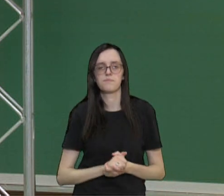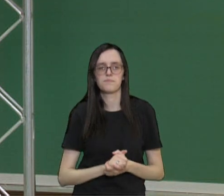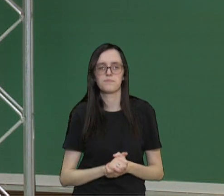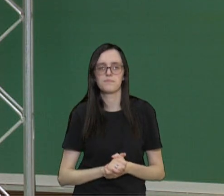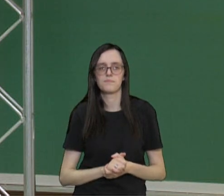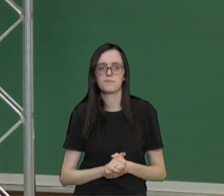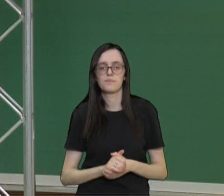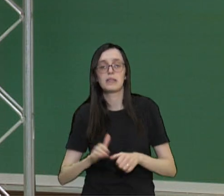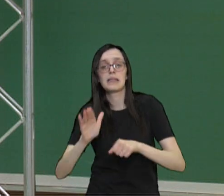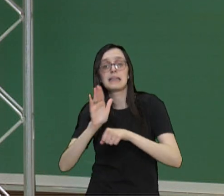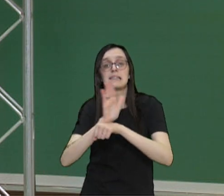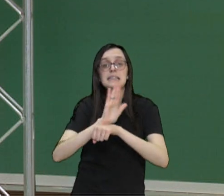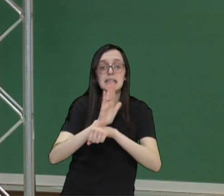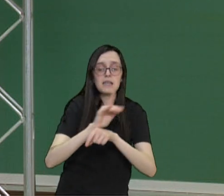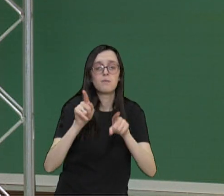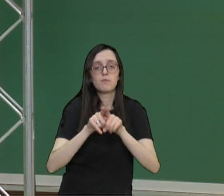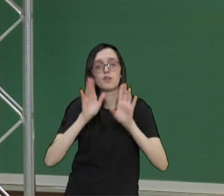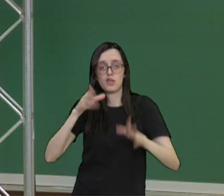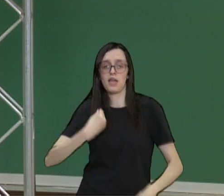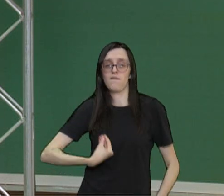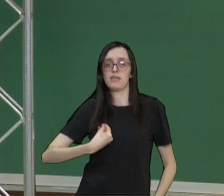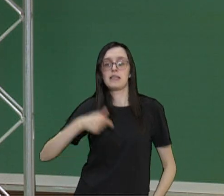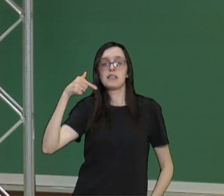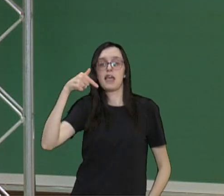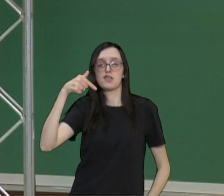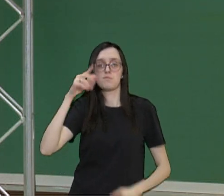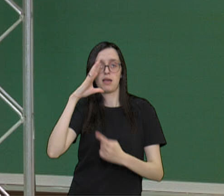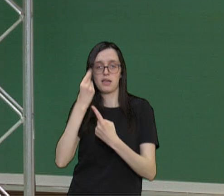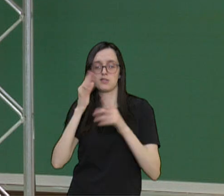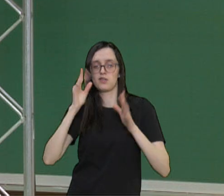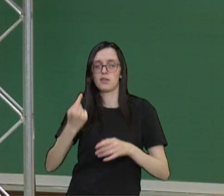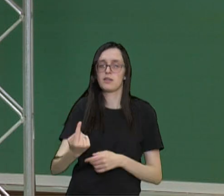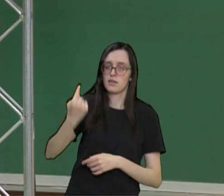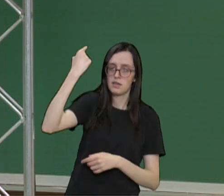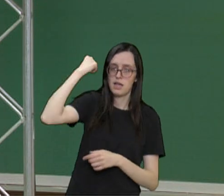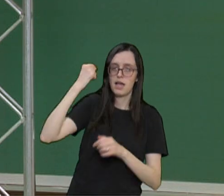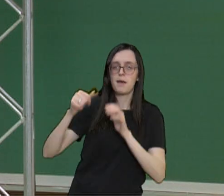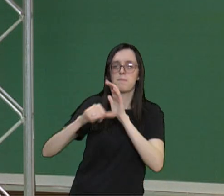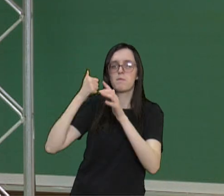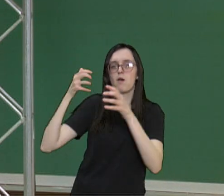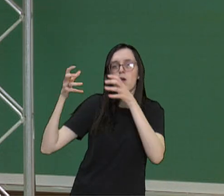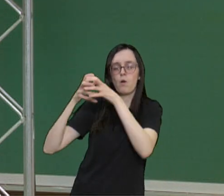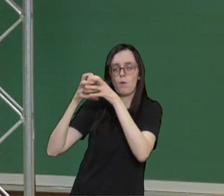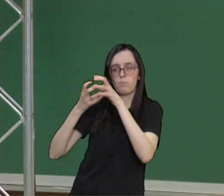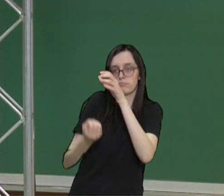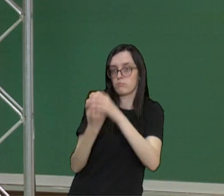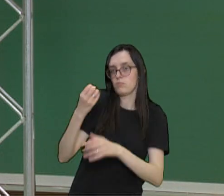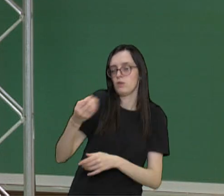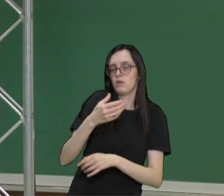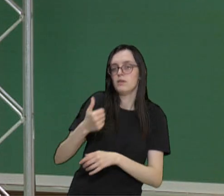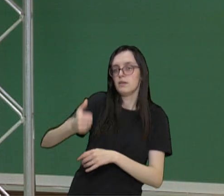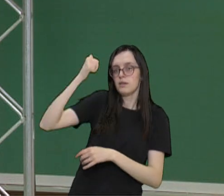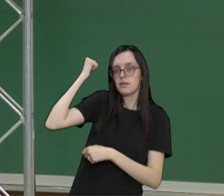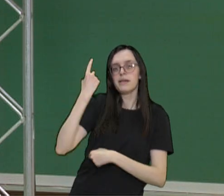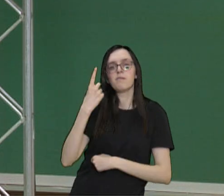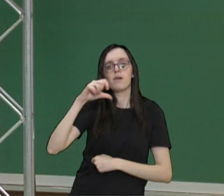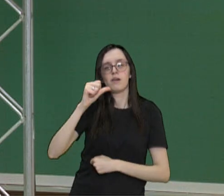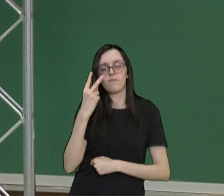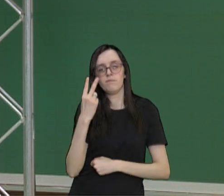Cinema é a 7ª arte. Tá lá da primeira vez que a gente estudou,